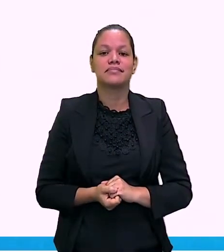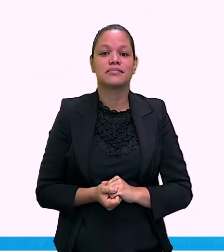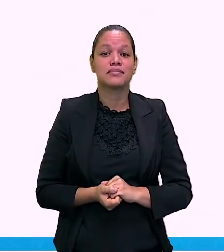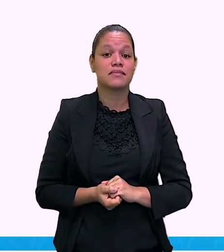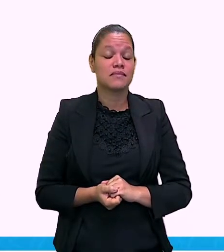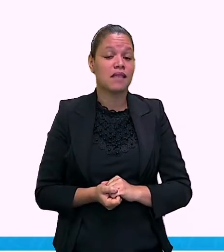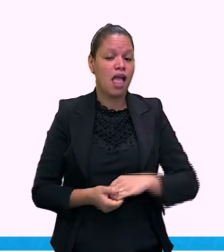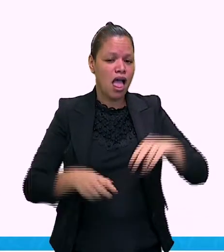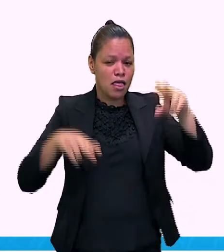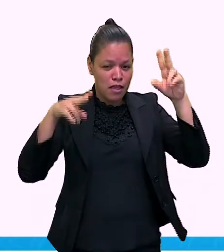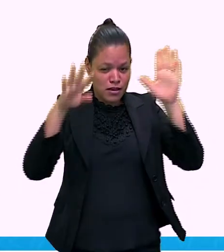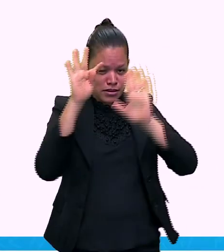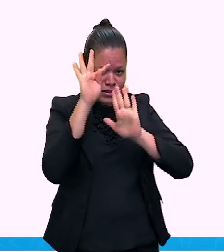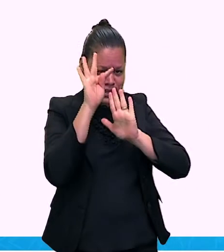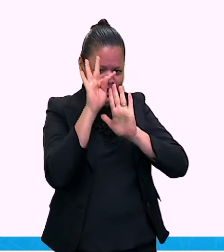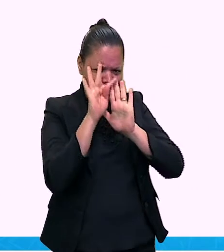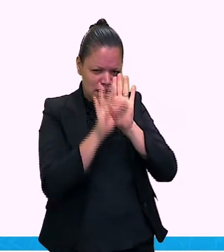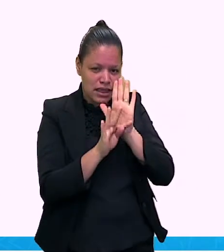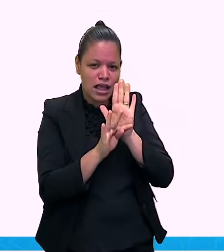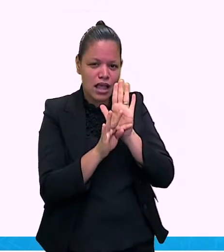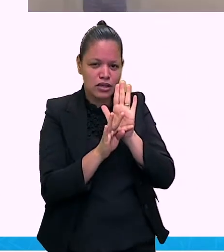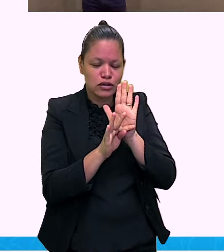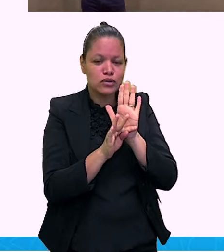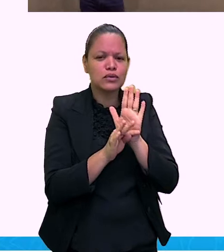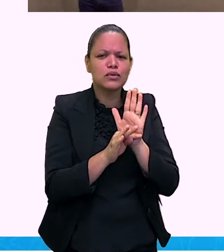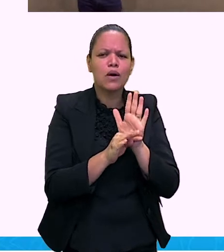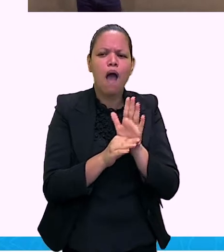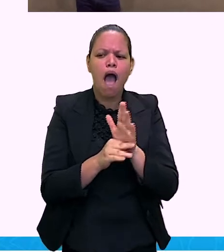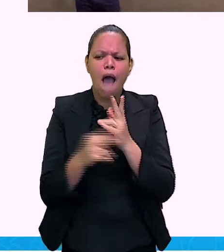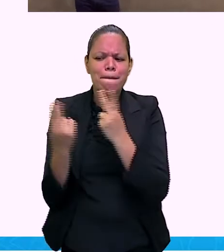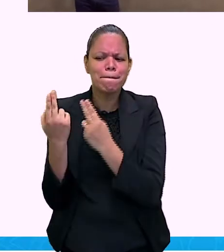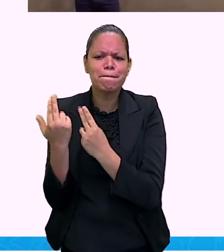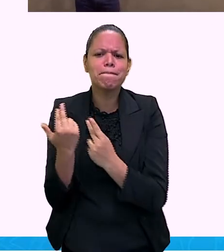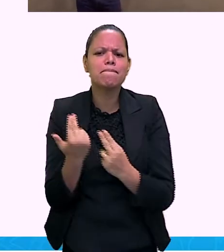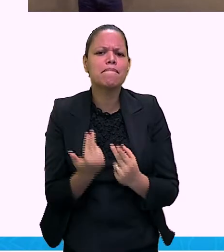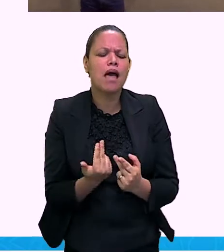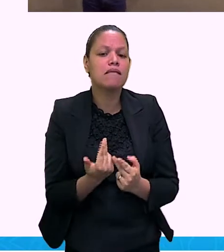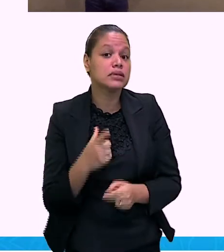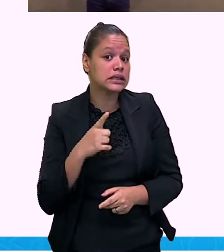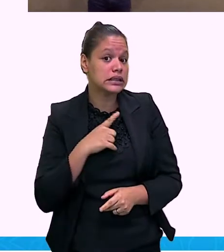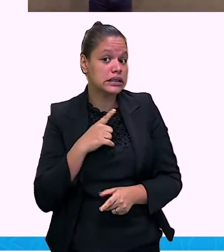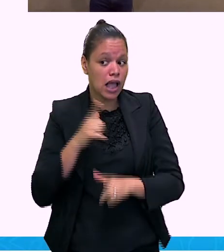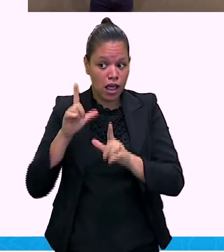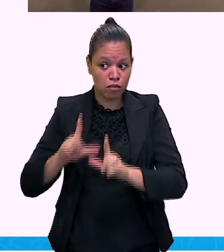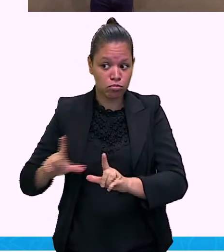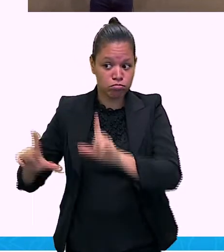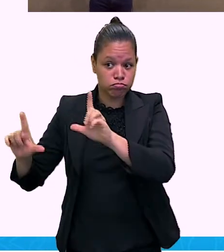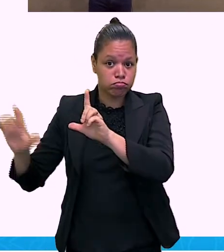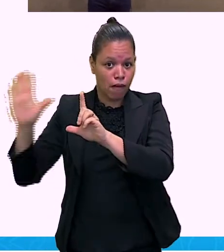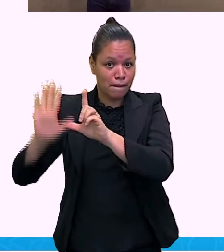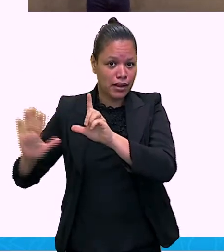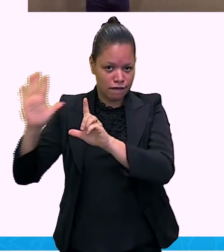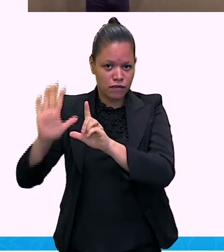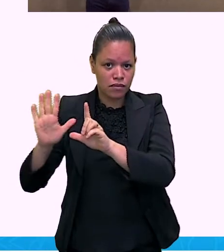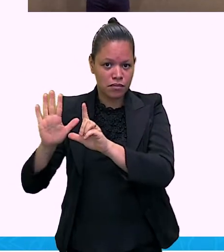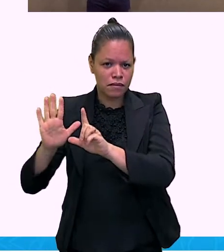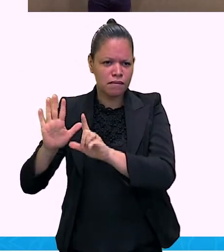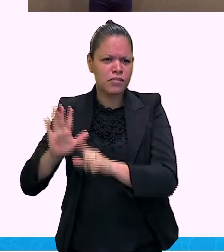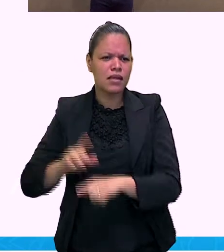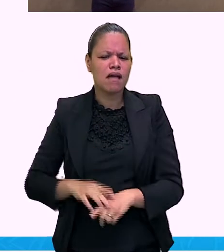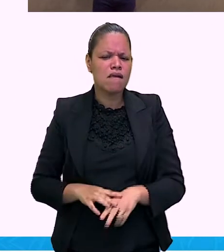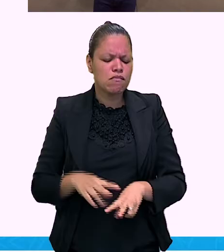Nesse texto inicial, é o mesmo texto que vocês receberam na atividade da plataforma. Então vamos fazer